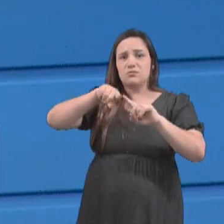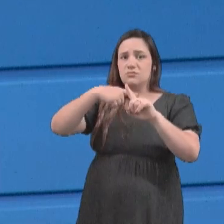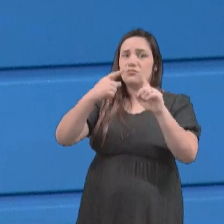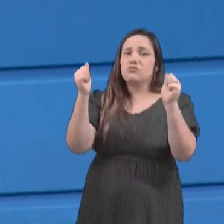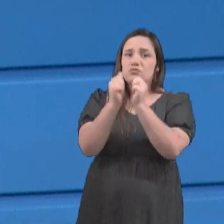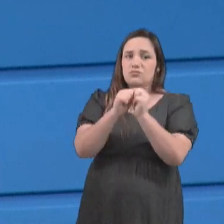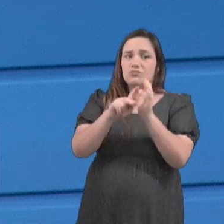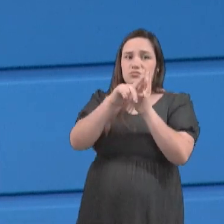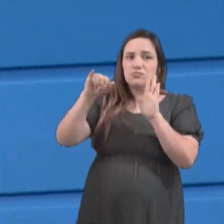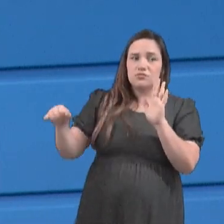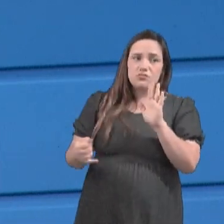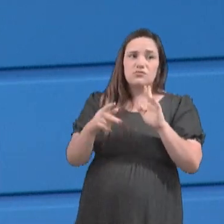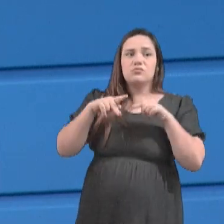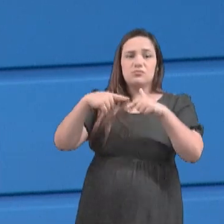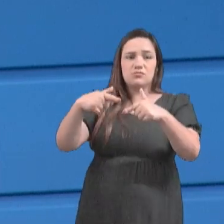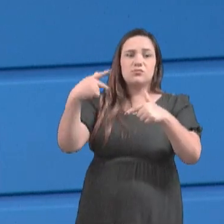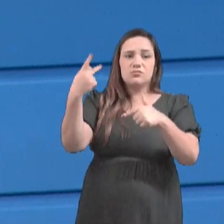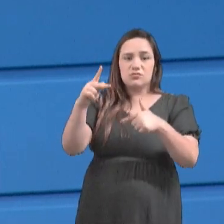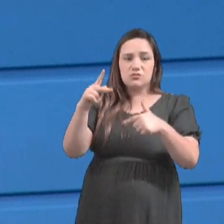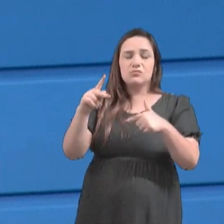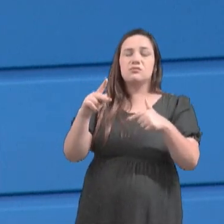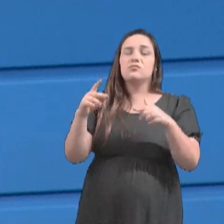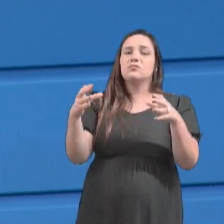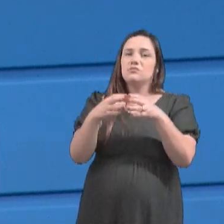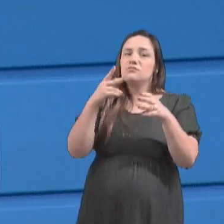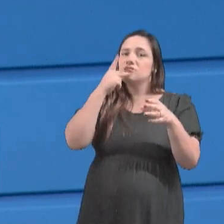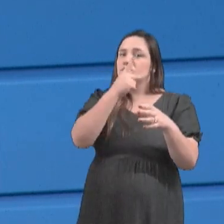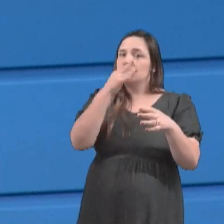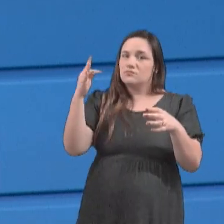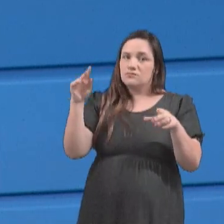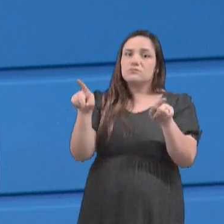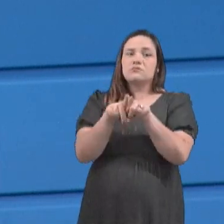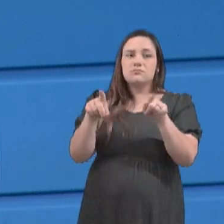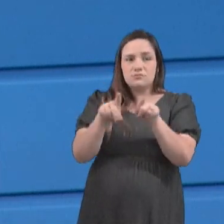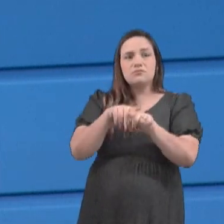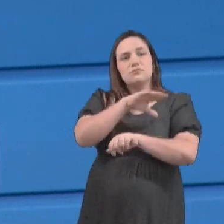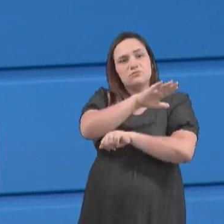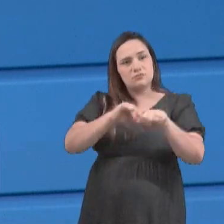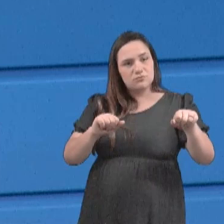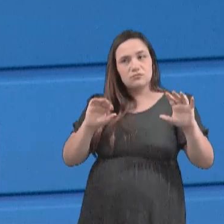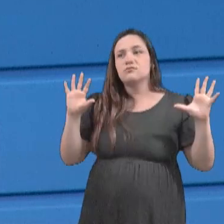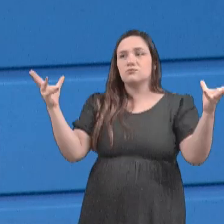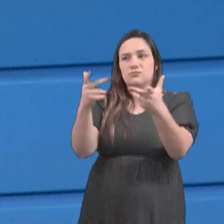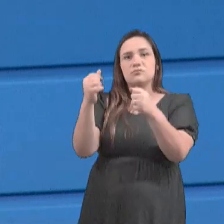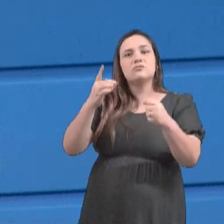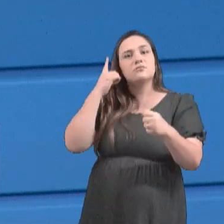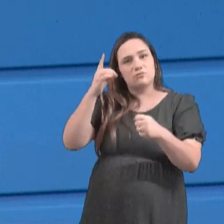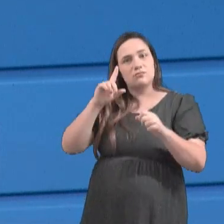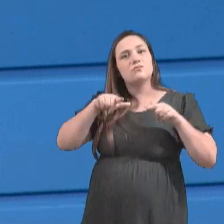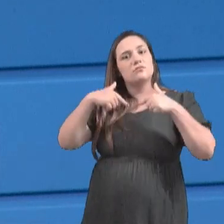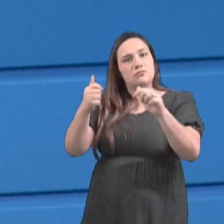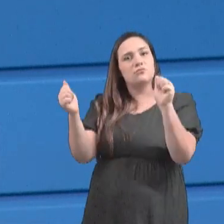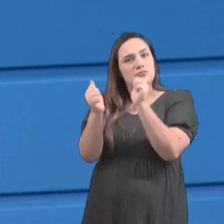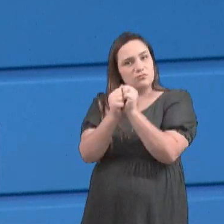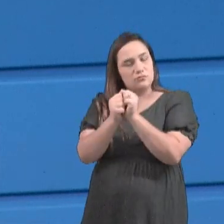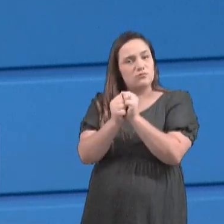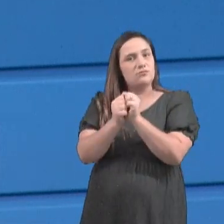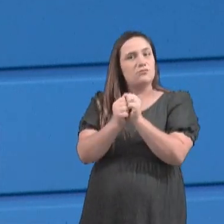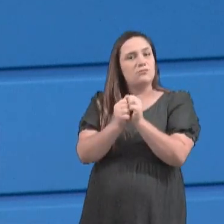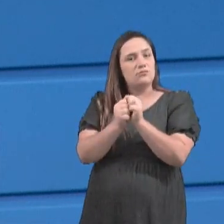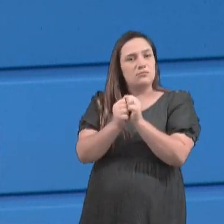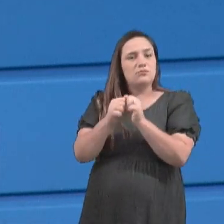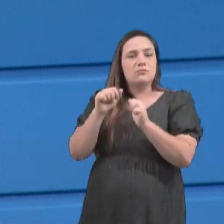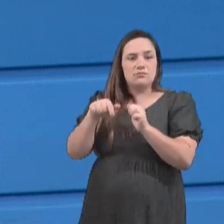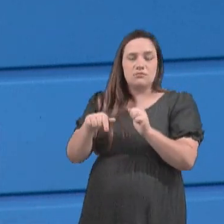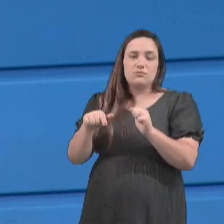teu projeto, nessa sua luta, a bancada do PT se soma e a gente convoca aqui também todos os demais colegas deputados para fazerem